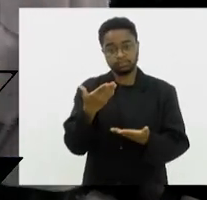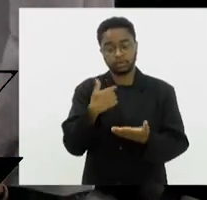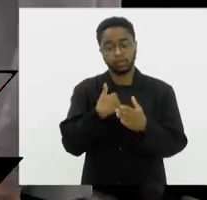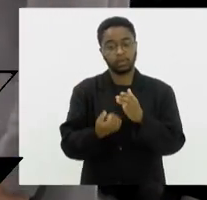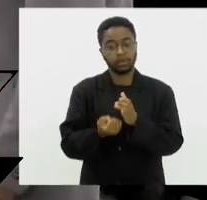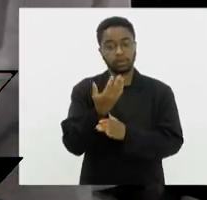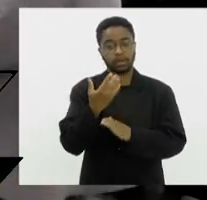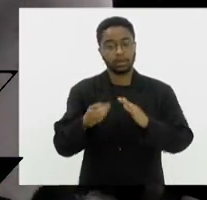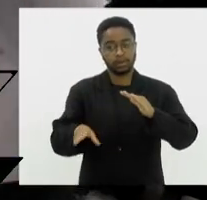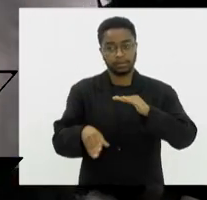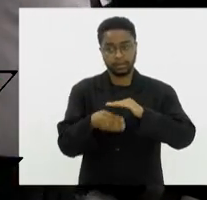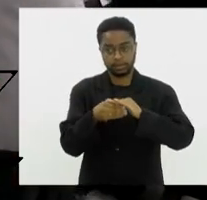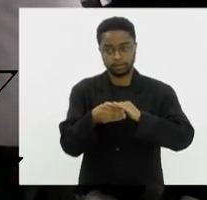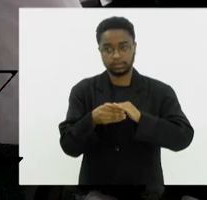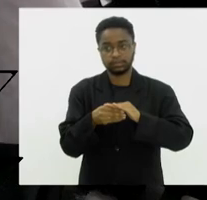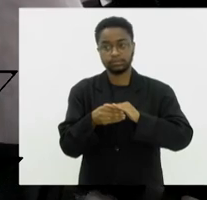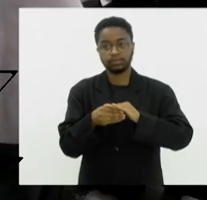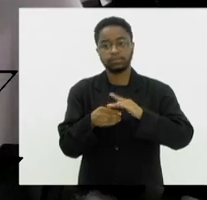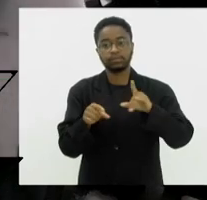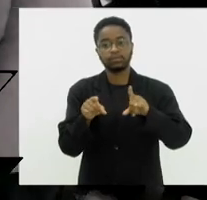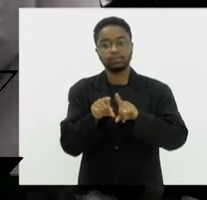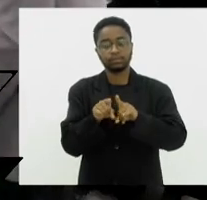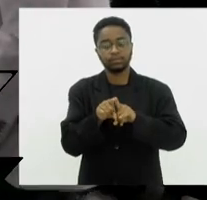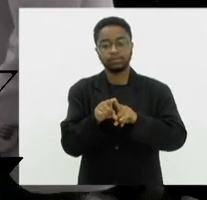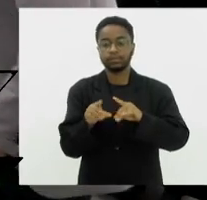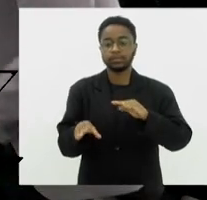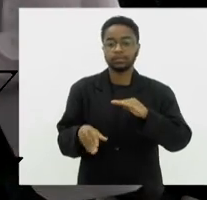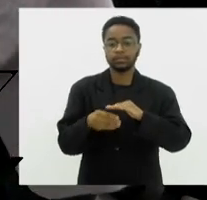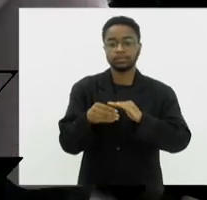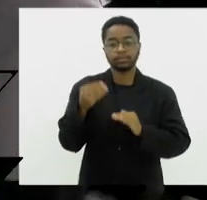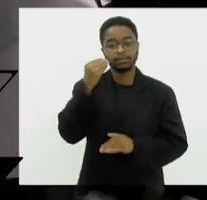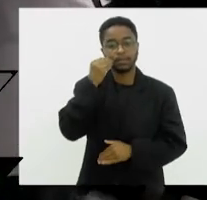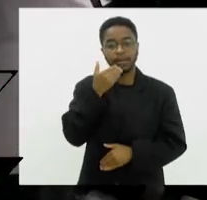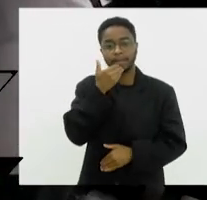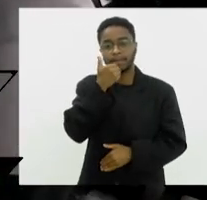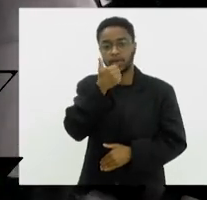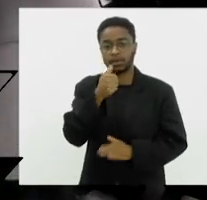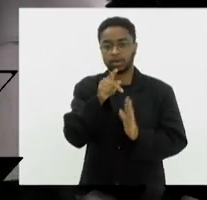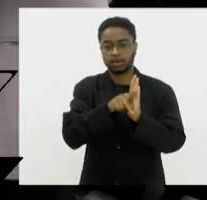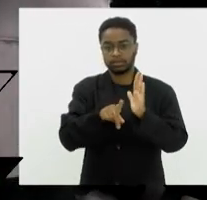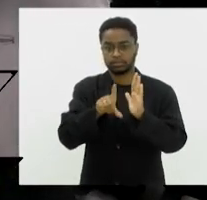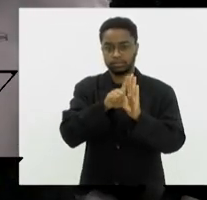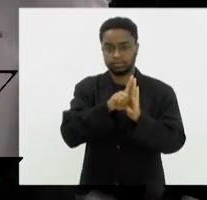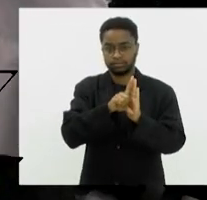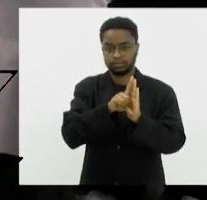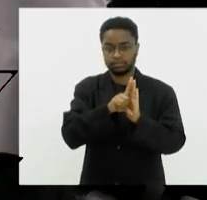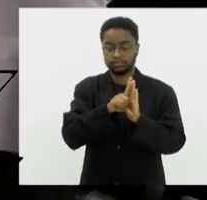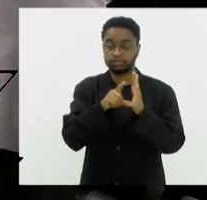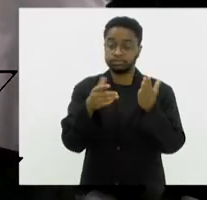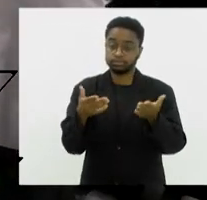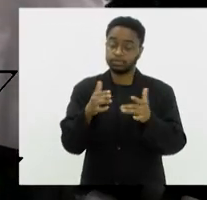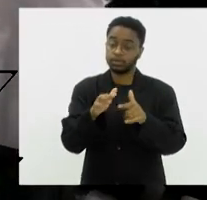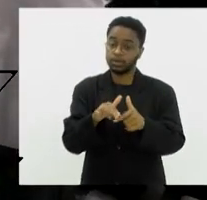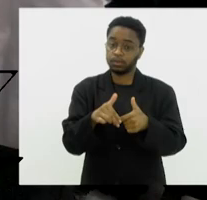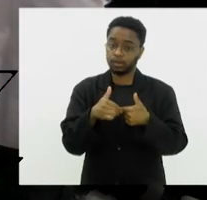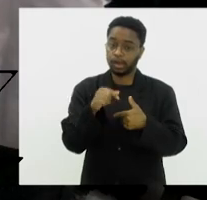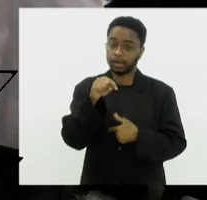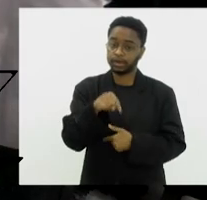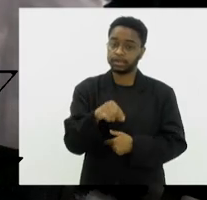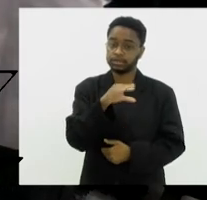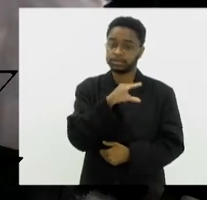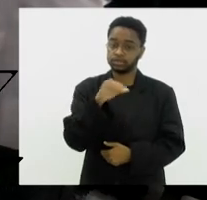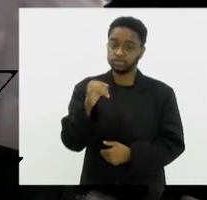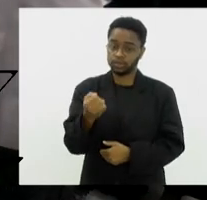emendas. Em geral, emendas para melhorar os projetos. Por isso que vem na CCJ